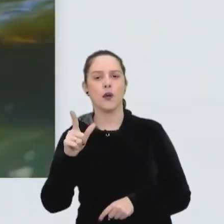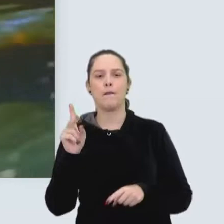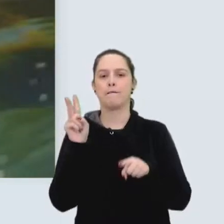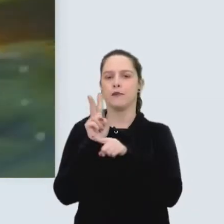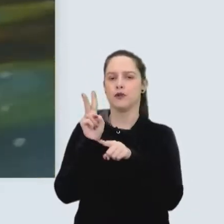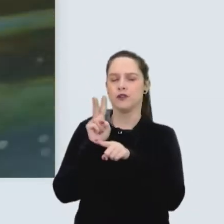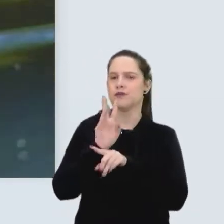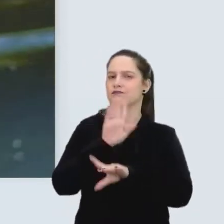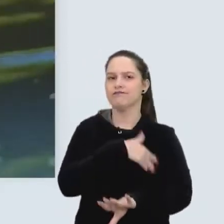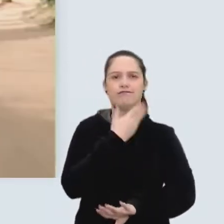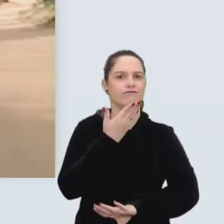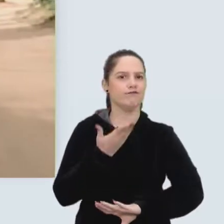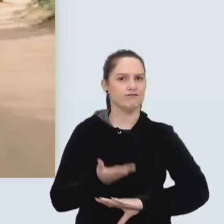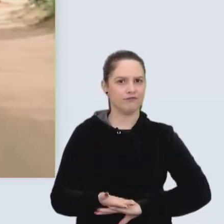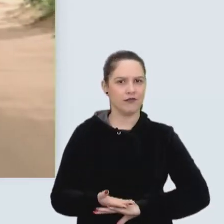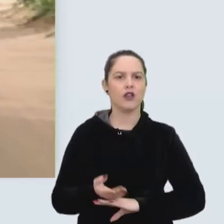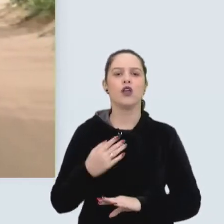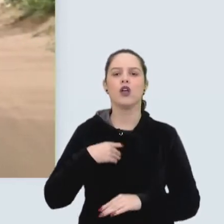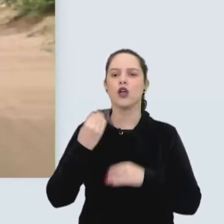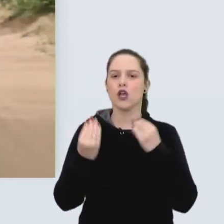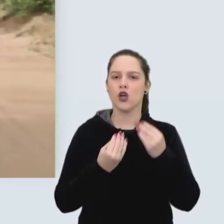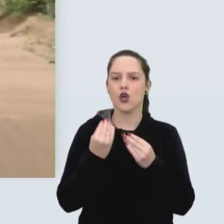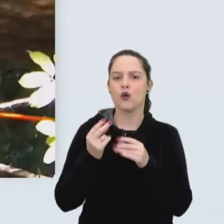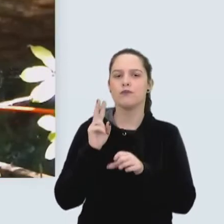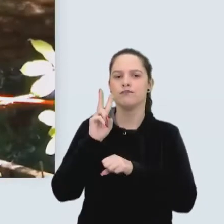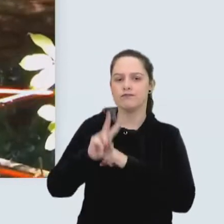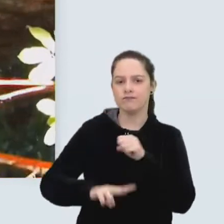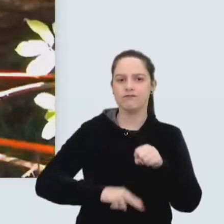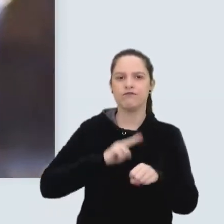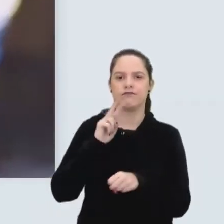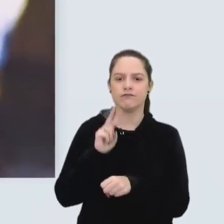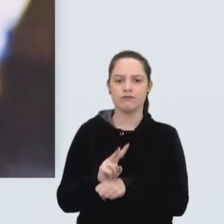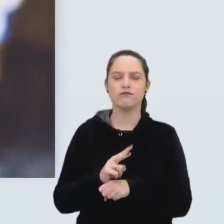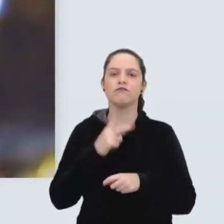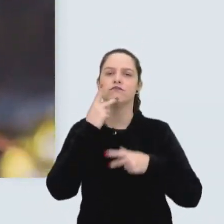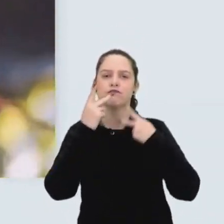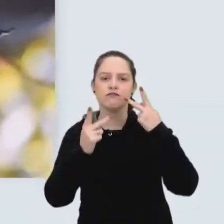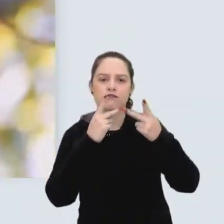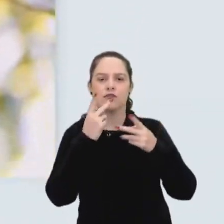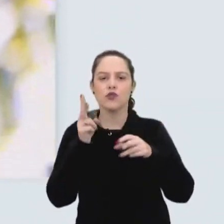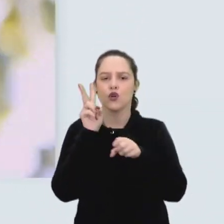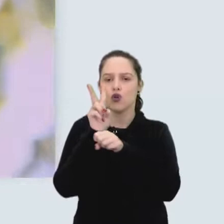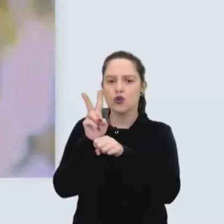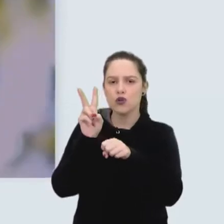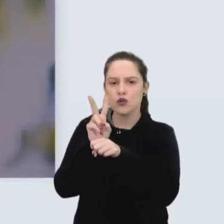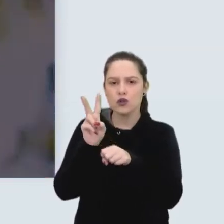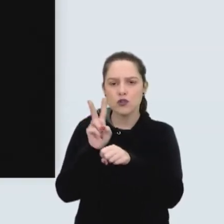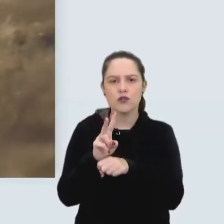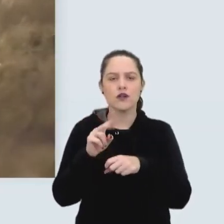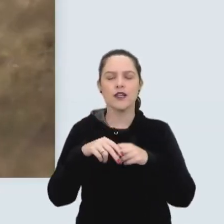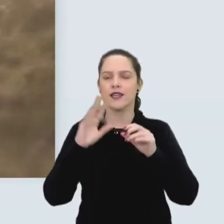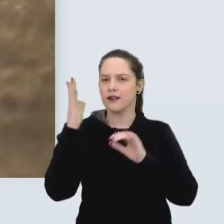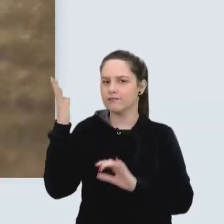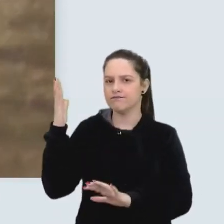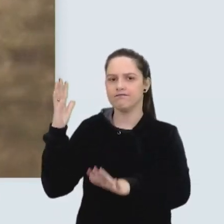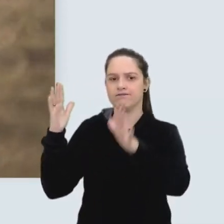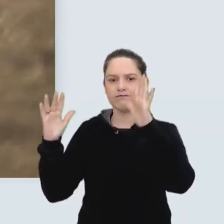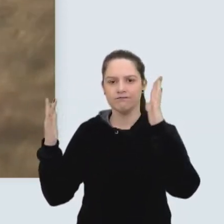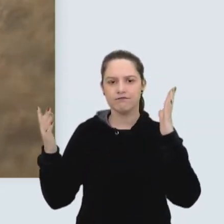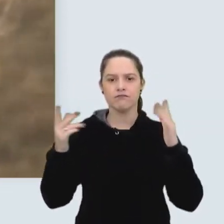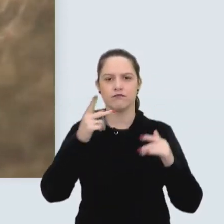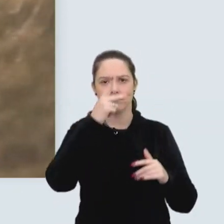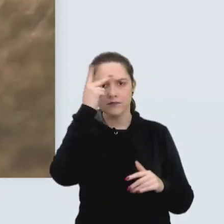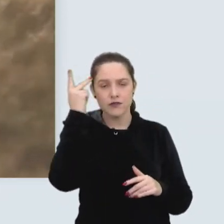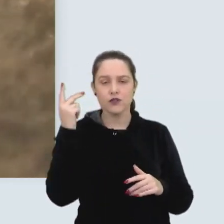integral. Enquanto as de uso sustentável buscam a harmonia entre a conservação e o uso da natureza, as de proteção